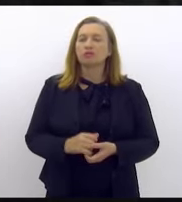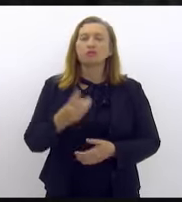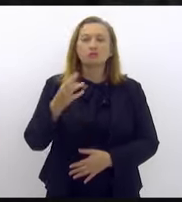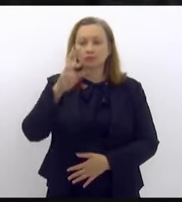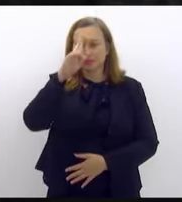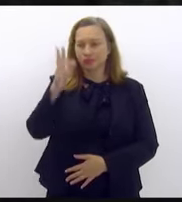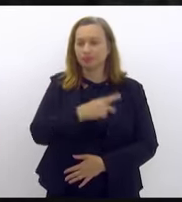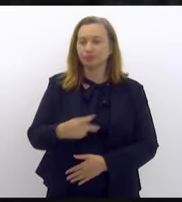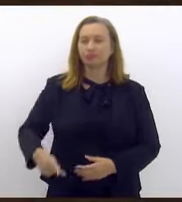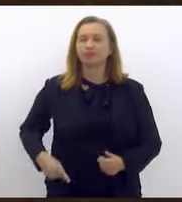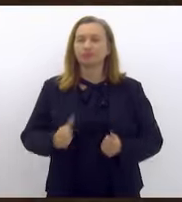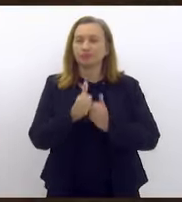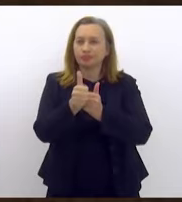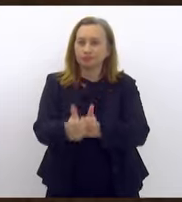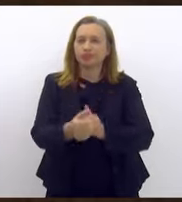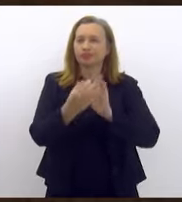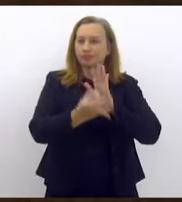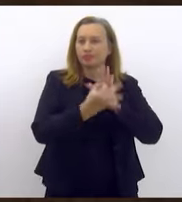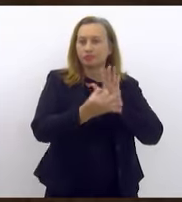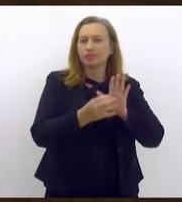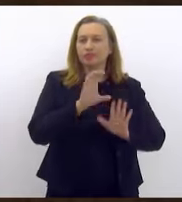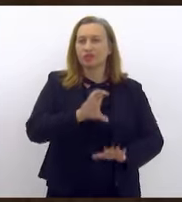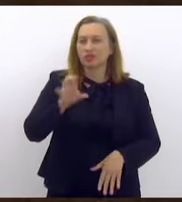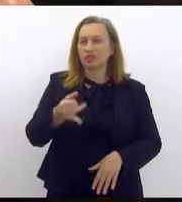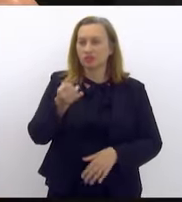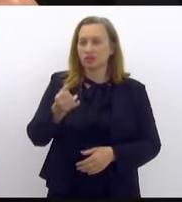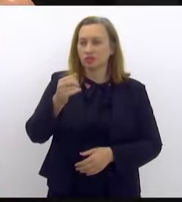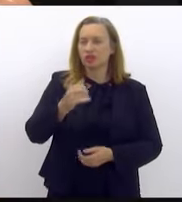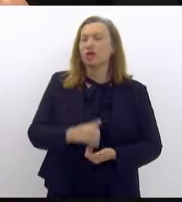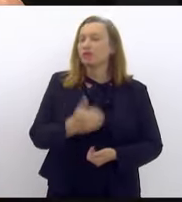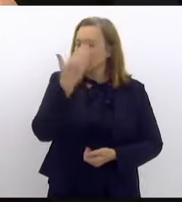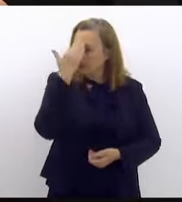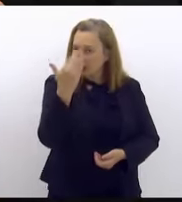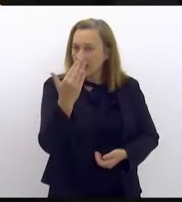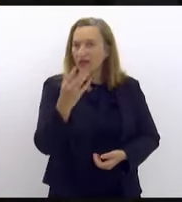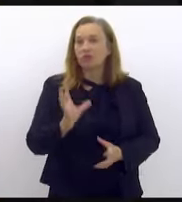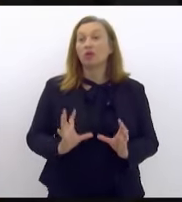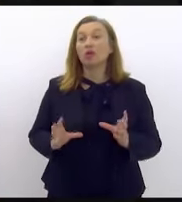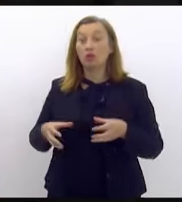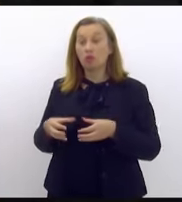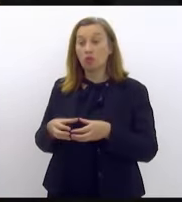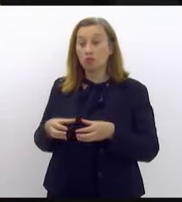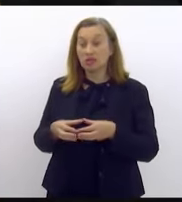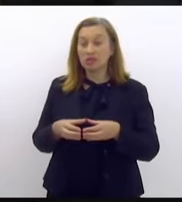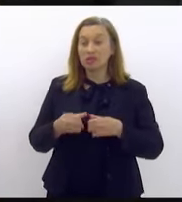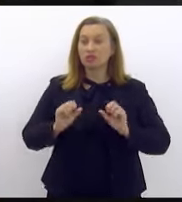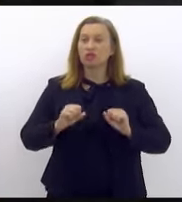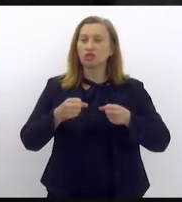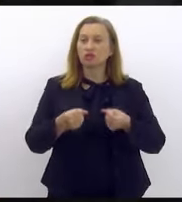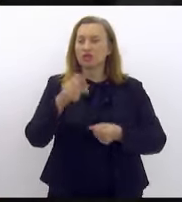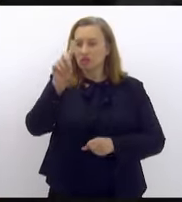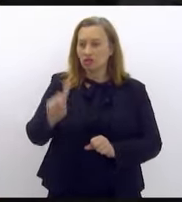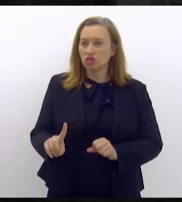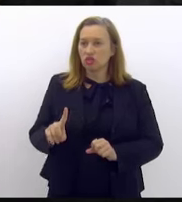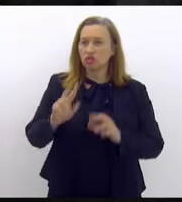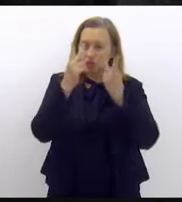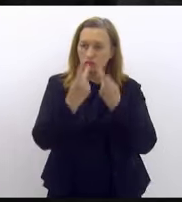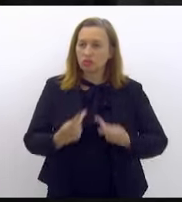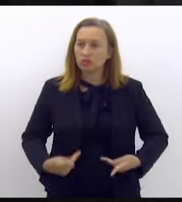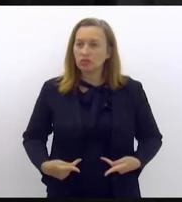Senhor presidente, acompanho o parecer da CCJ. Muito obrigado. Pela Comissão de Defesa dos Direitos